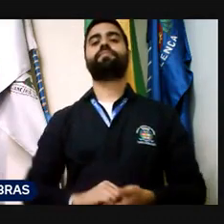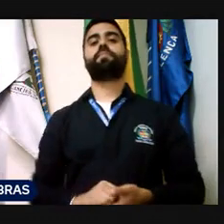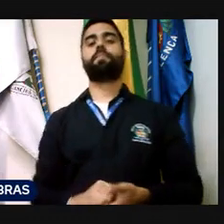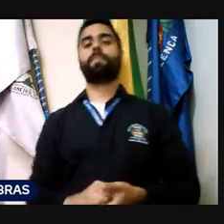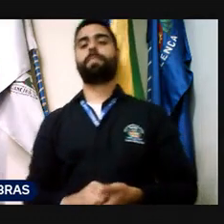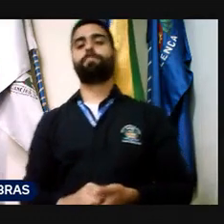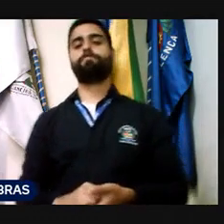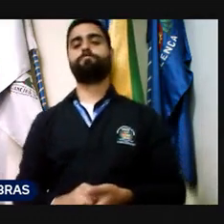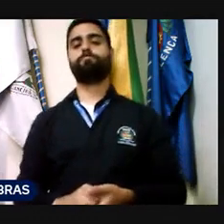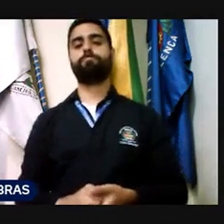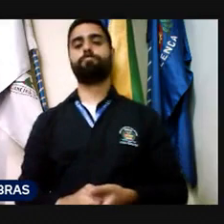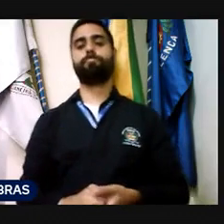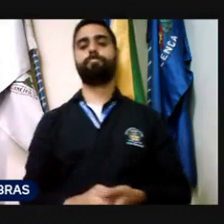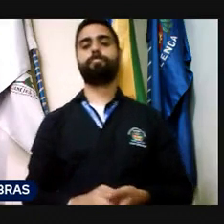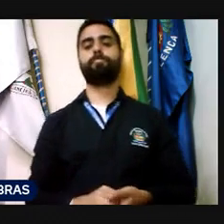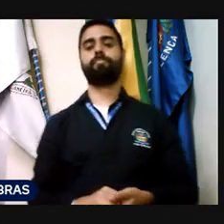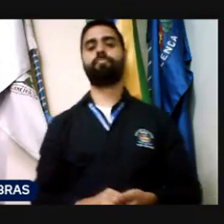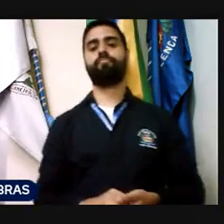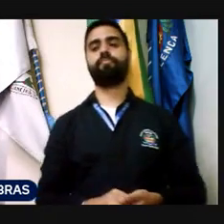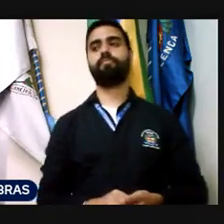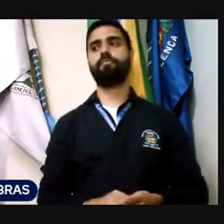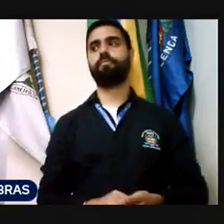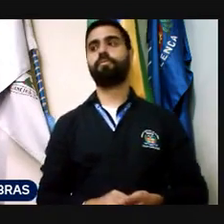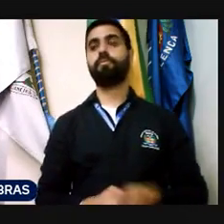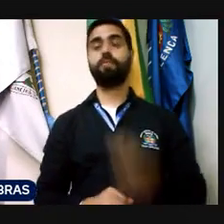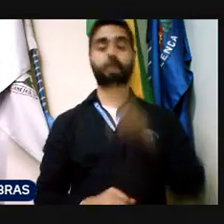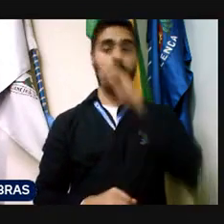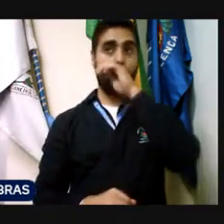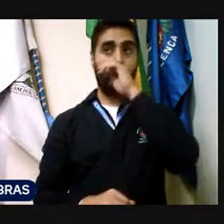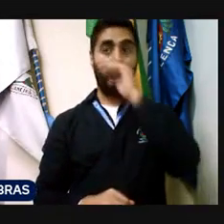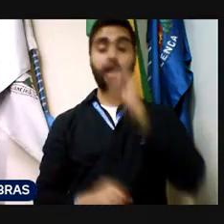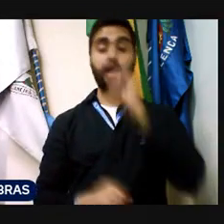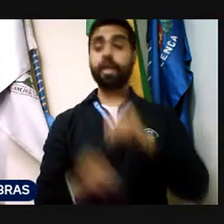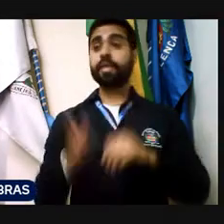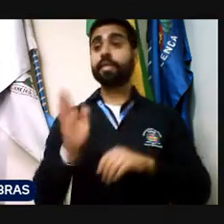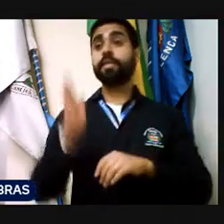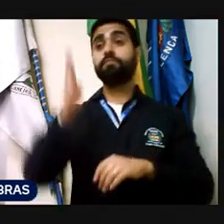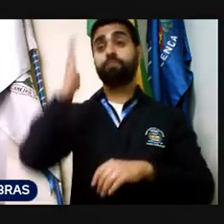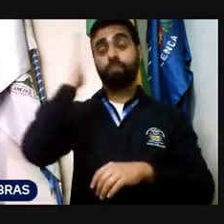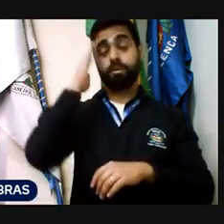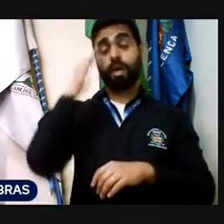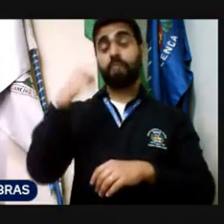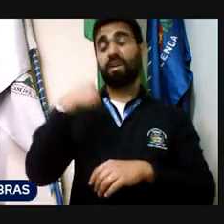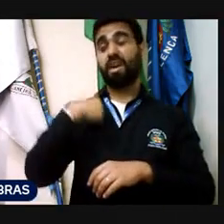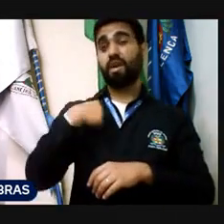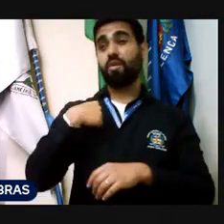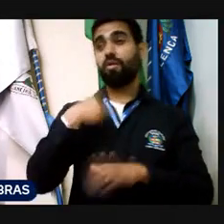a gente tem que colocar, eu particularmente sou